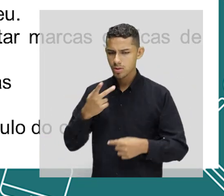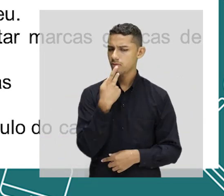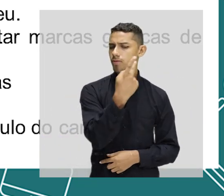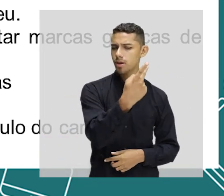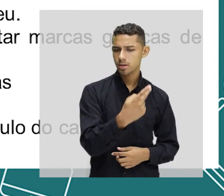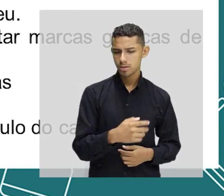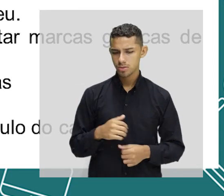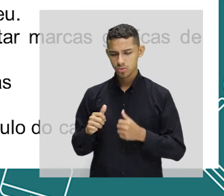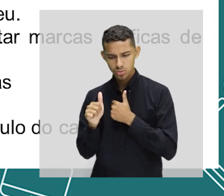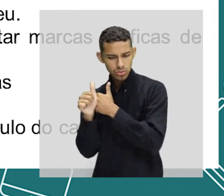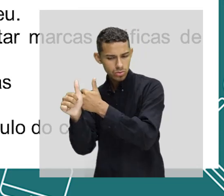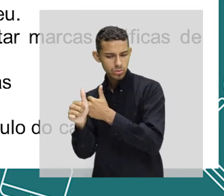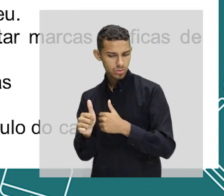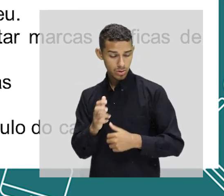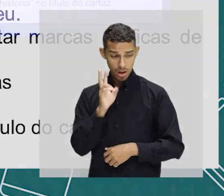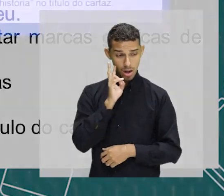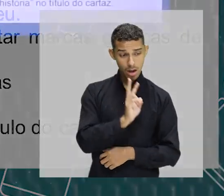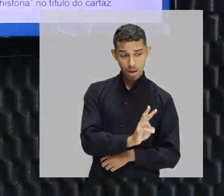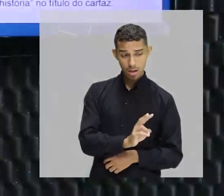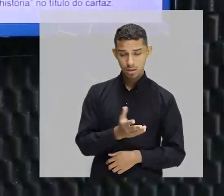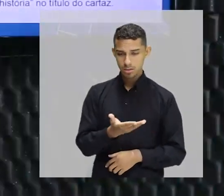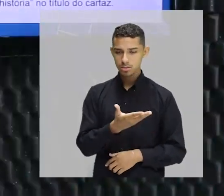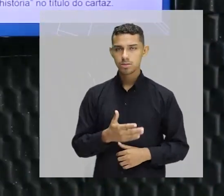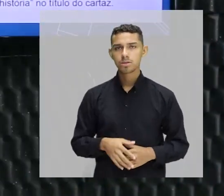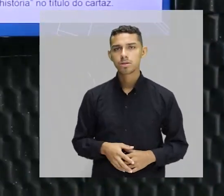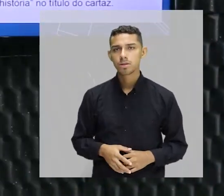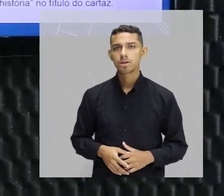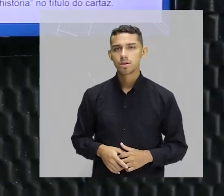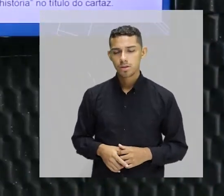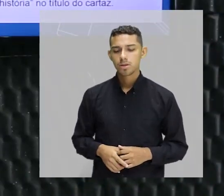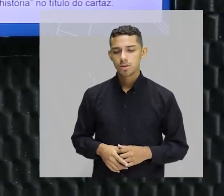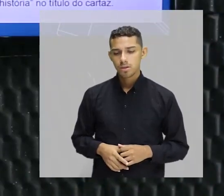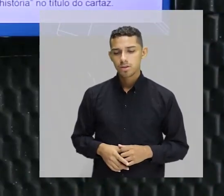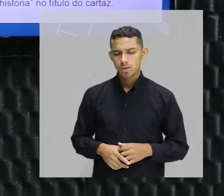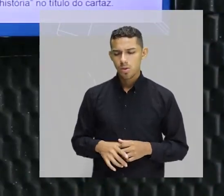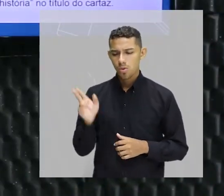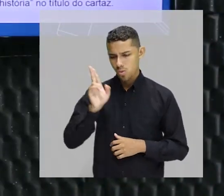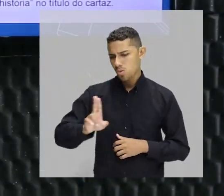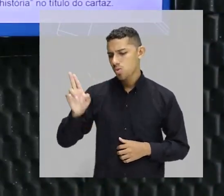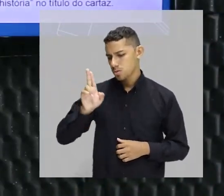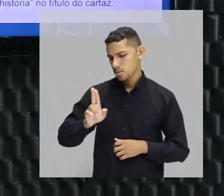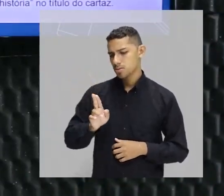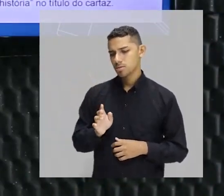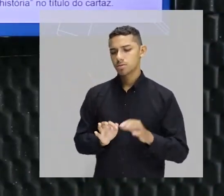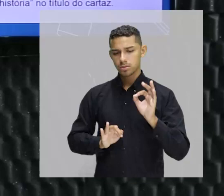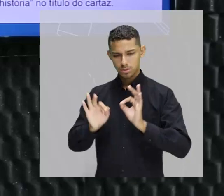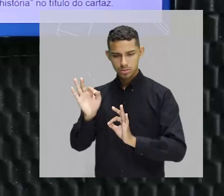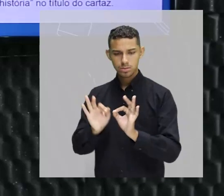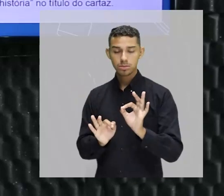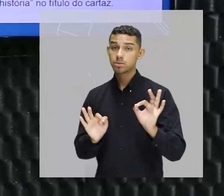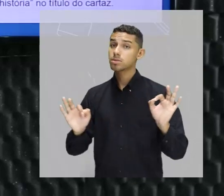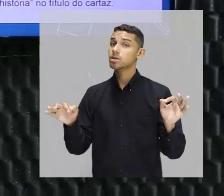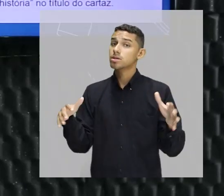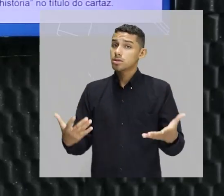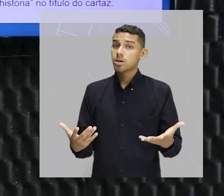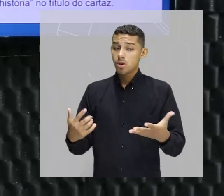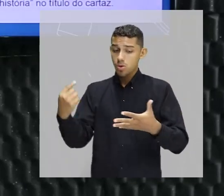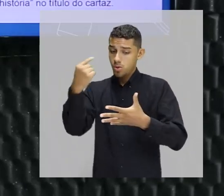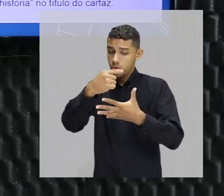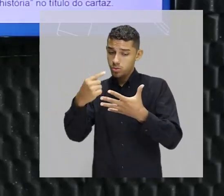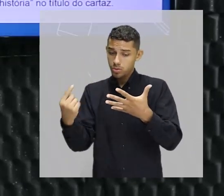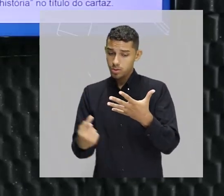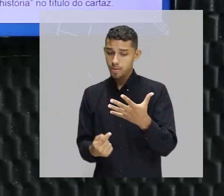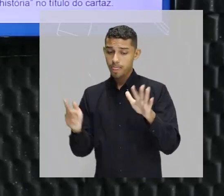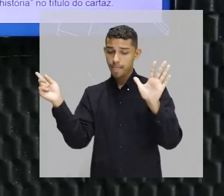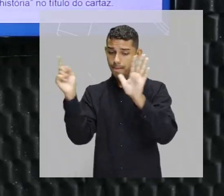fale, acompanhe, veja. Então, essa é o uso da estrutura injuntiva. Então, turma, essas foram algumas